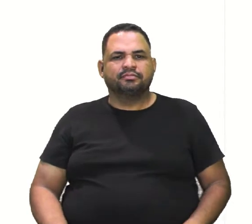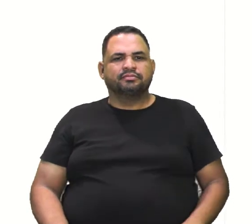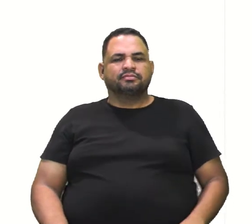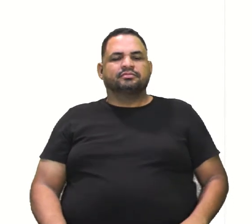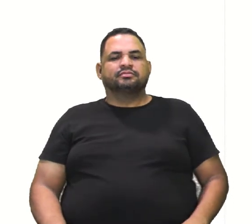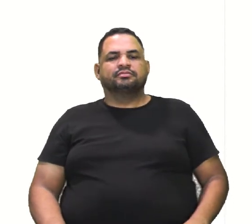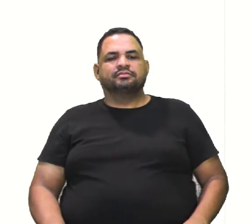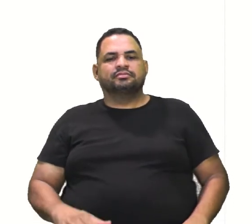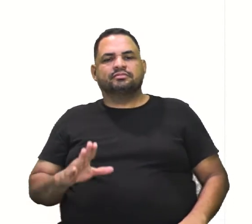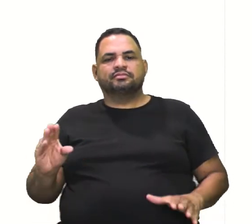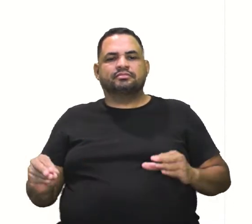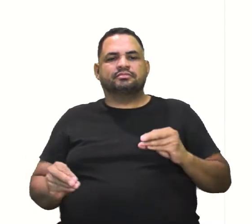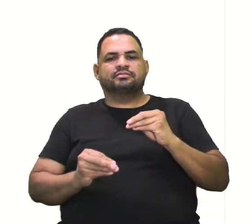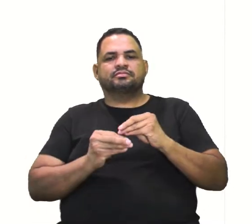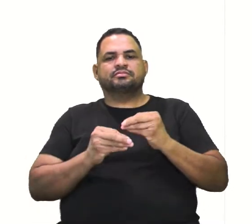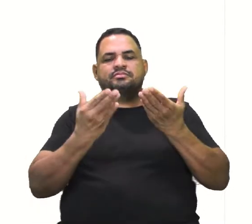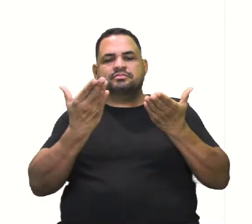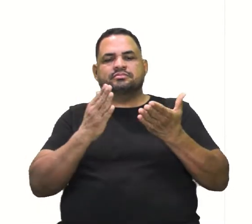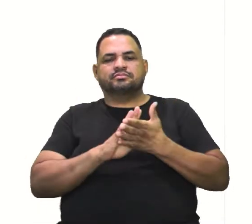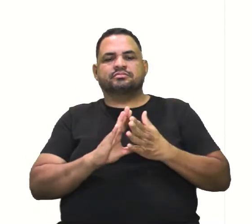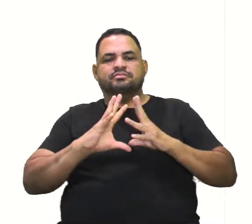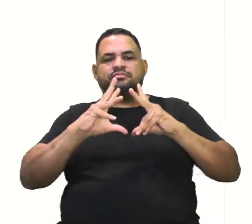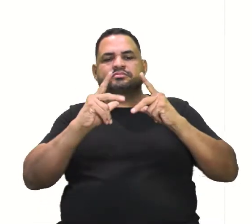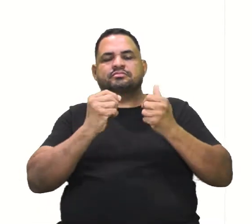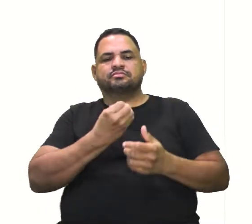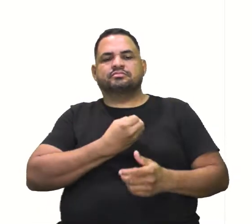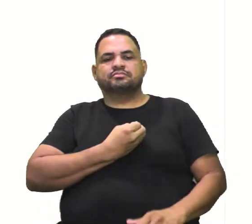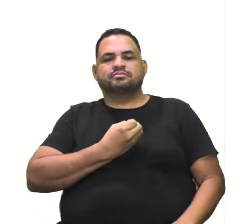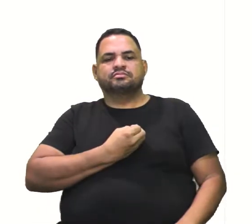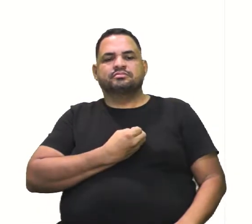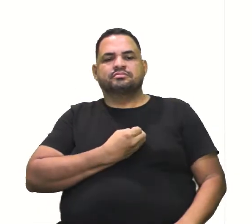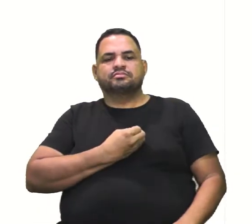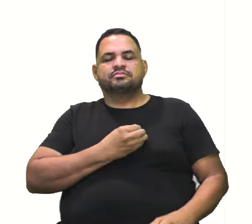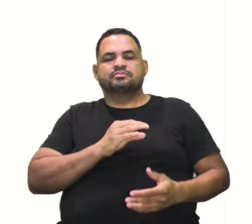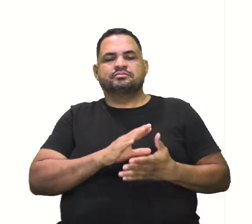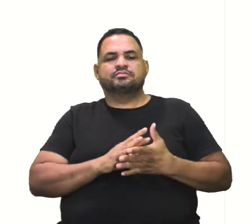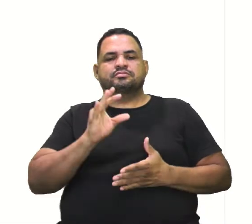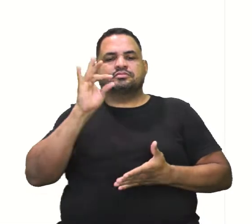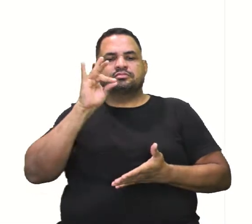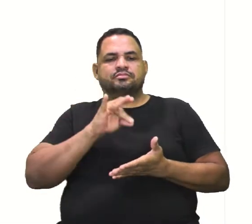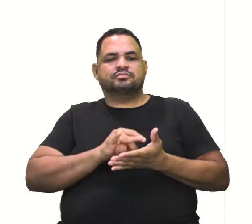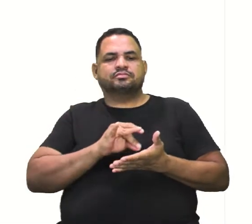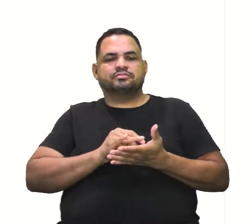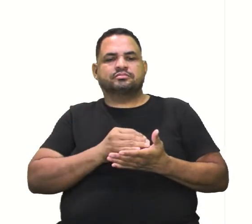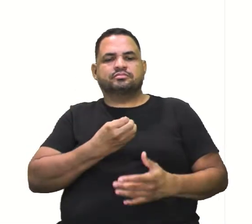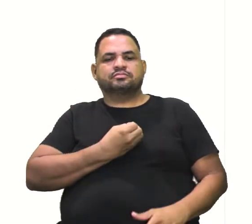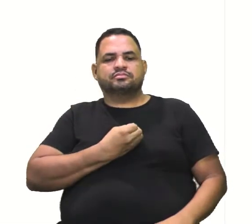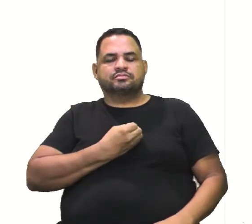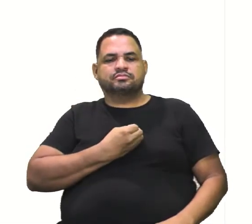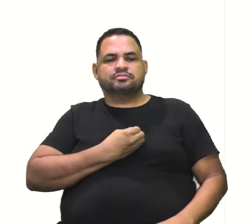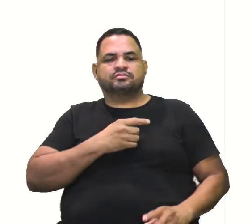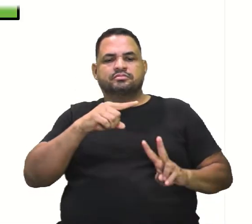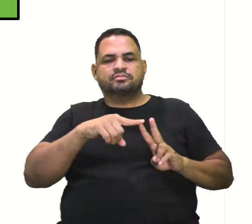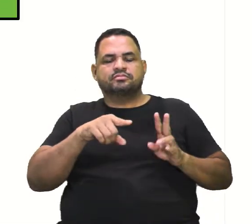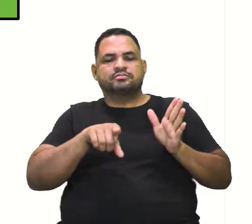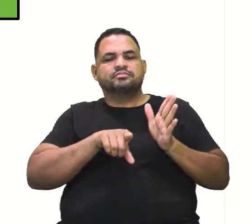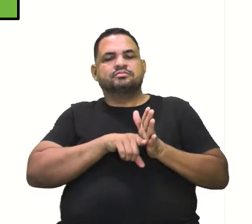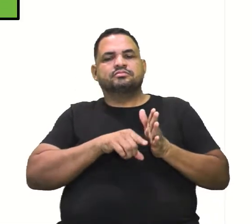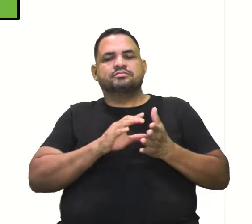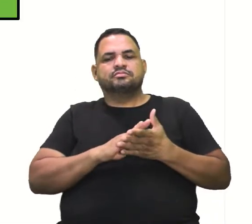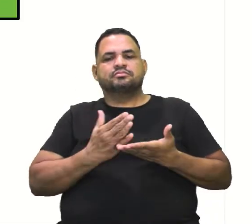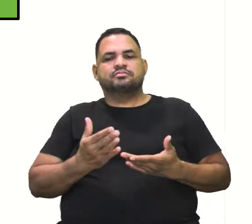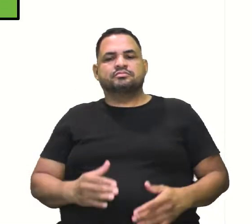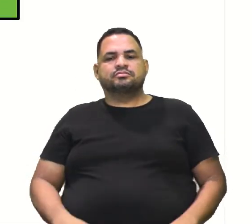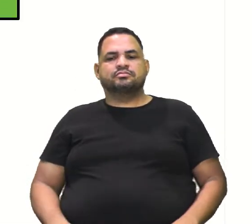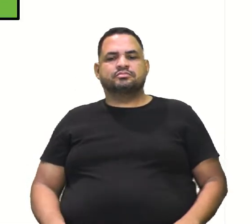números complexos avança um pouco mais, né? São todos os números reais, além das raízes de números negativos. Só que agora